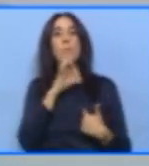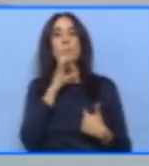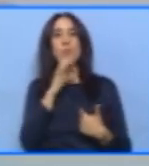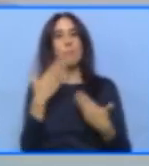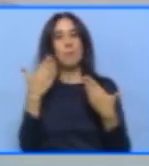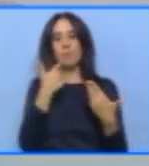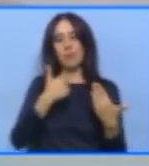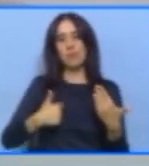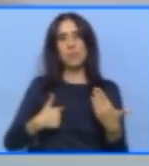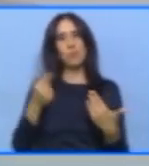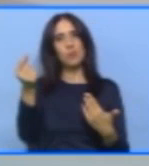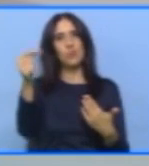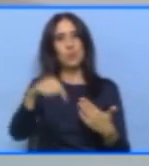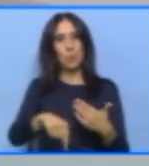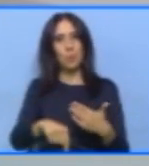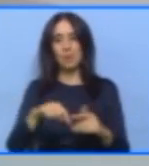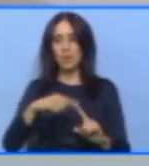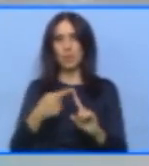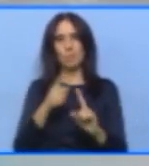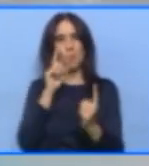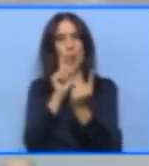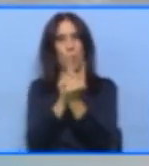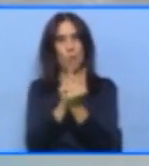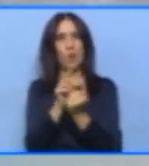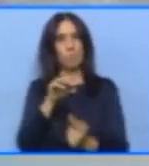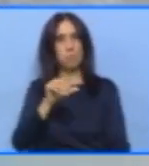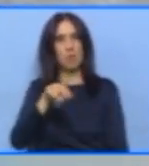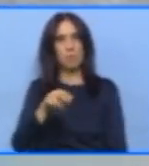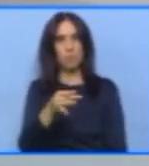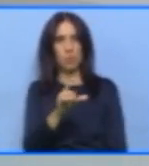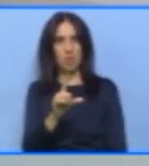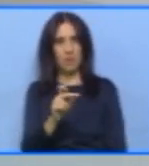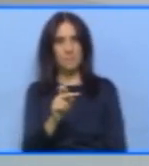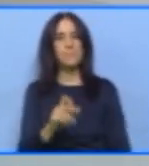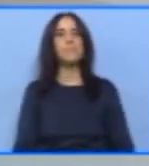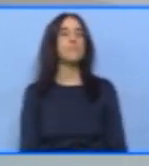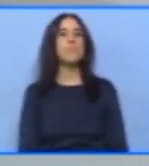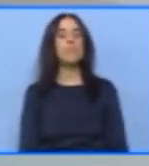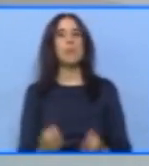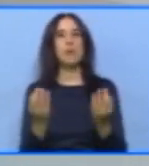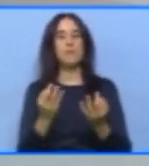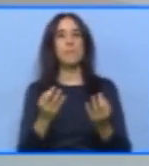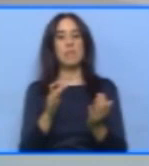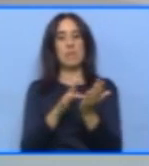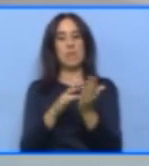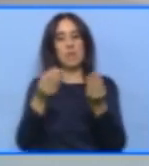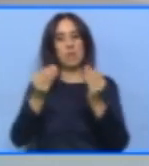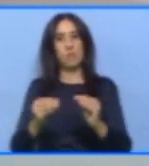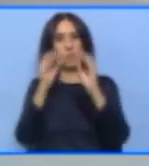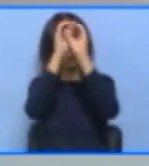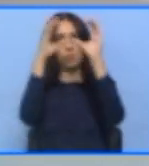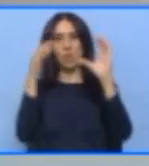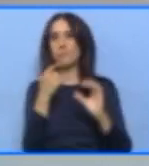ele chegou. Conhecia só este ano, em Nampula. E, portanto, como digo no livro O